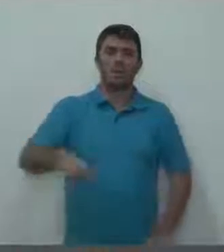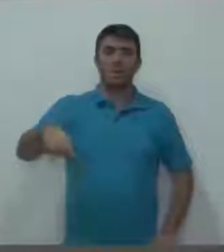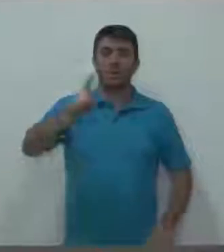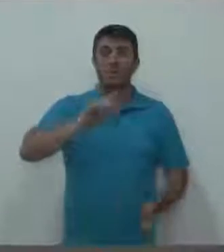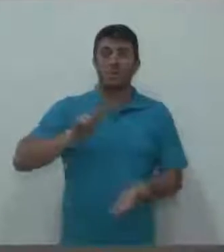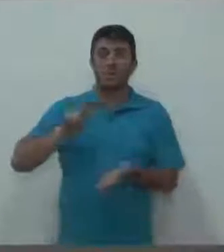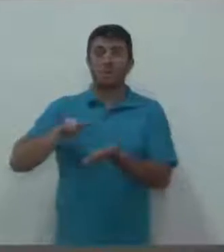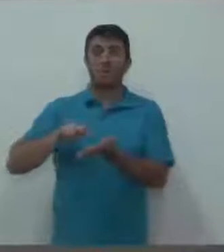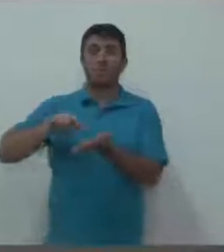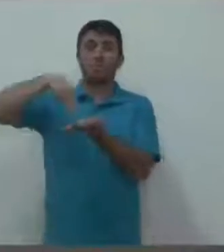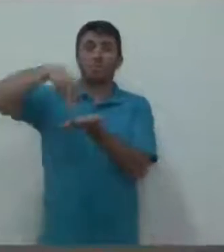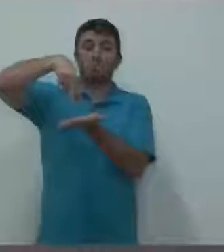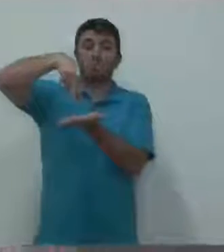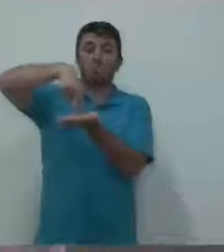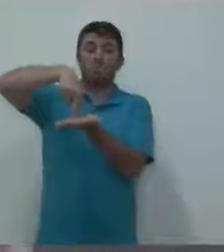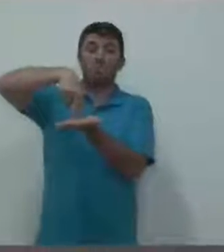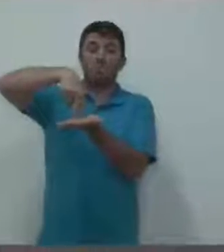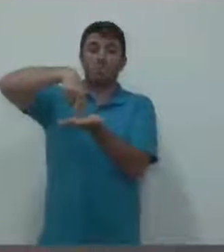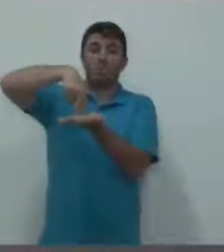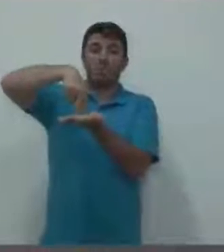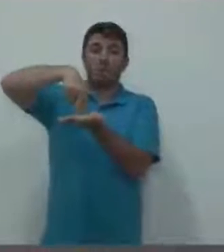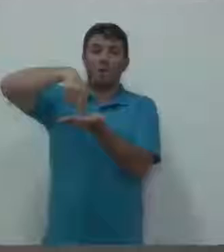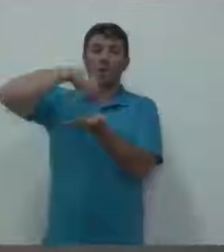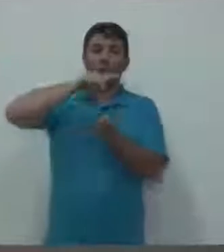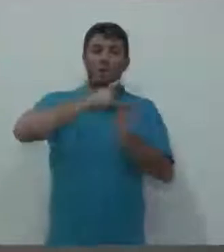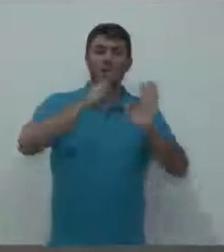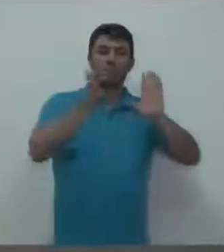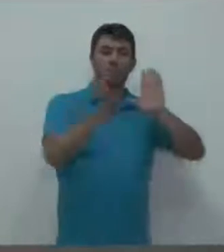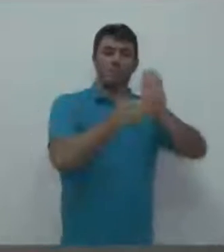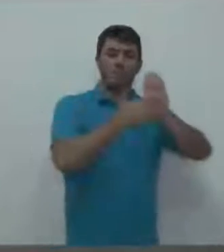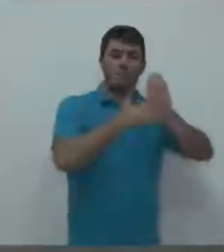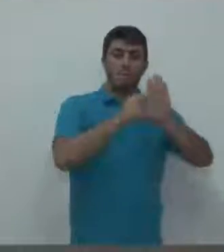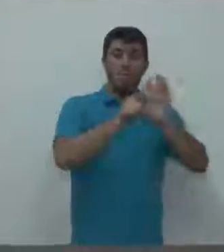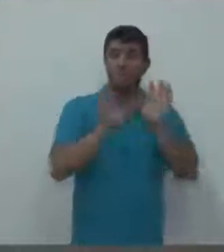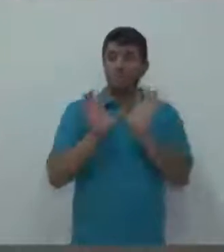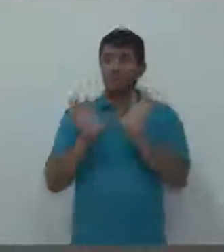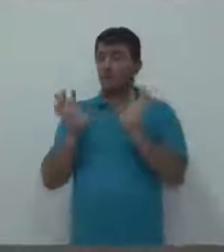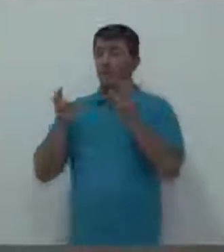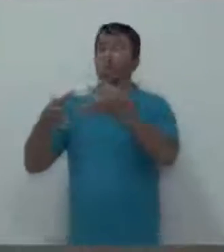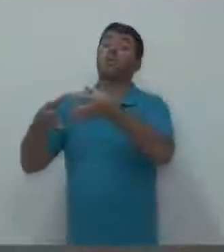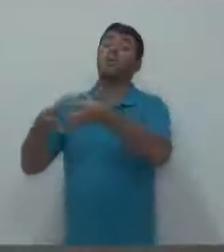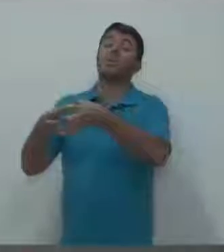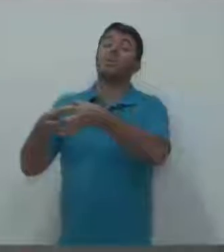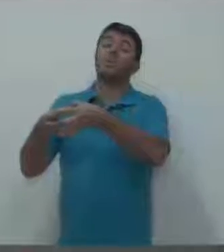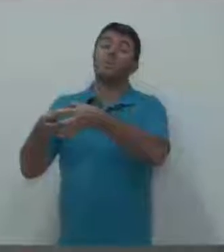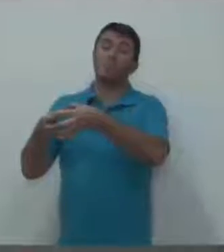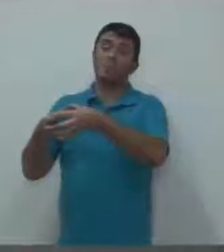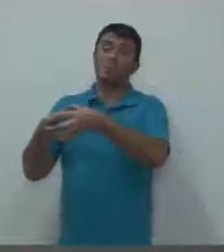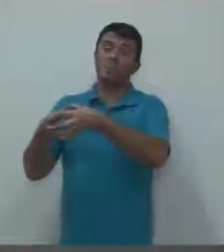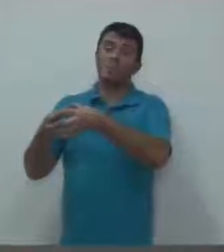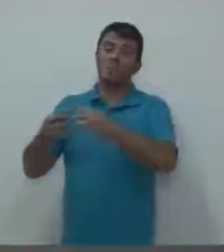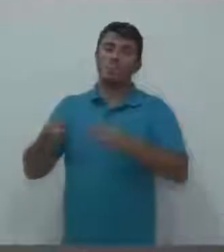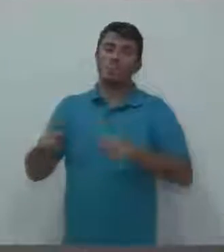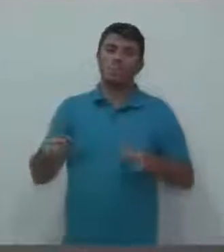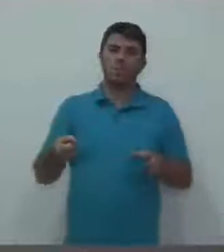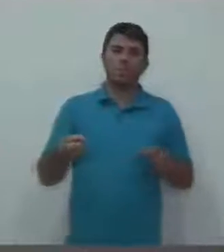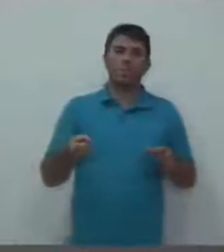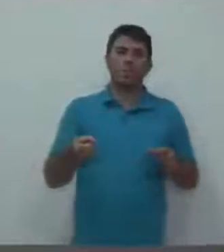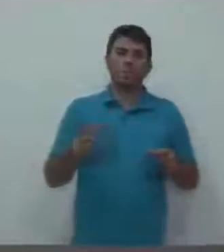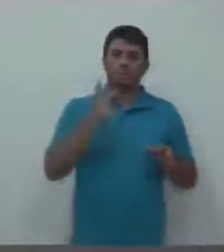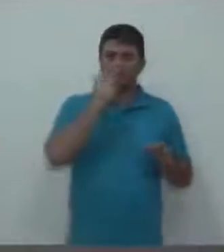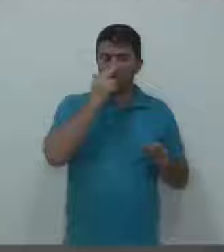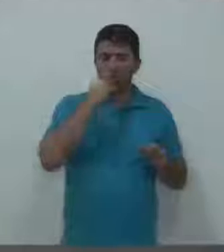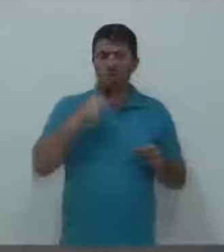rejeitar, mas essa é uma emenda que é uma proposta da comissão. Então, eu vou até para ajudar mesmo. Eu imagino que o rejeita é para o projeto todo, né?